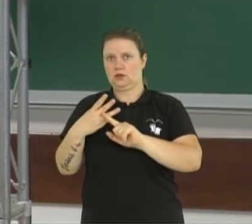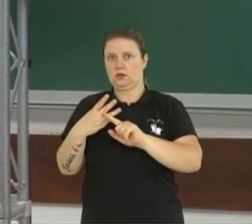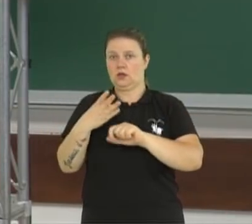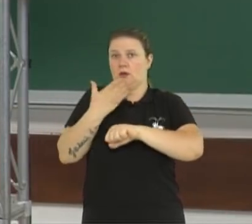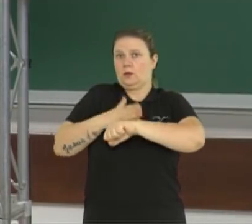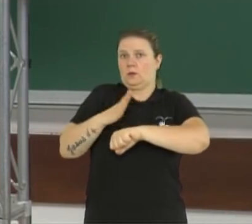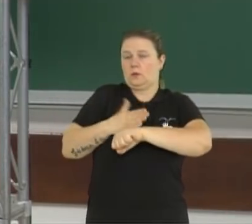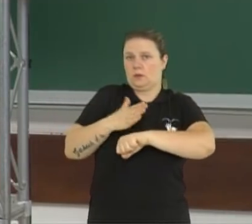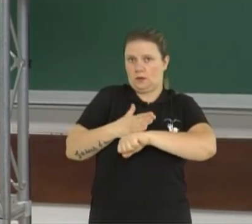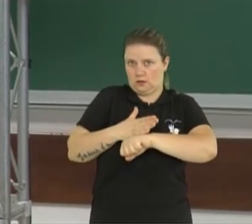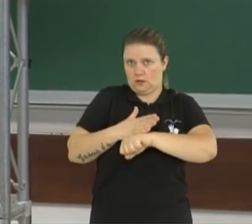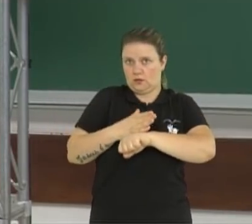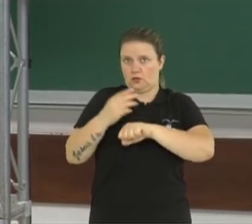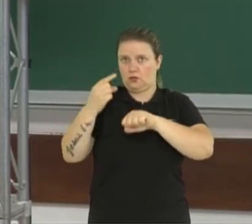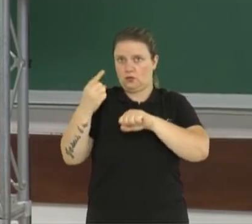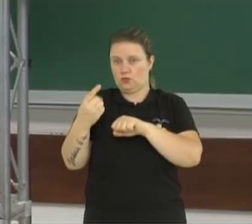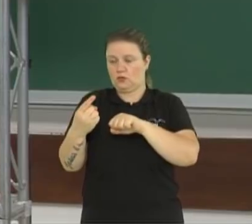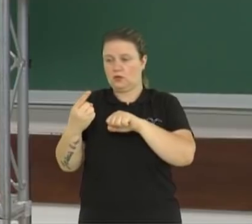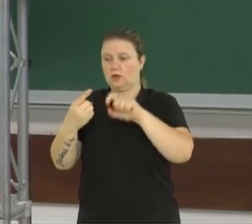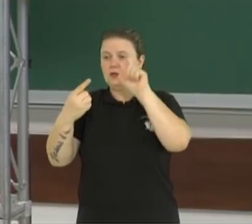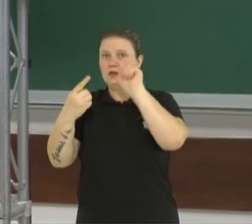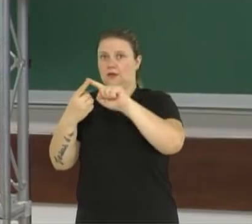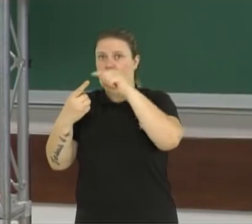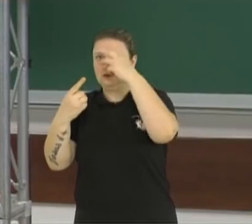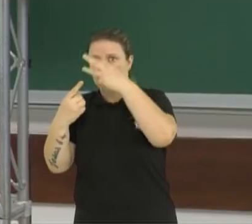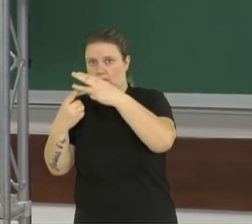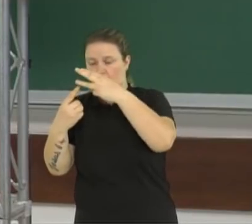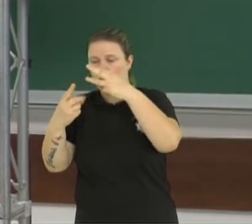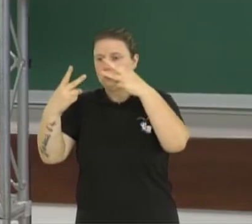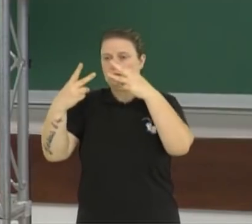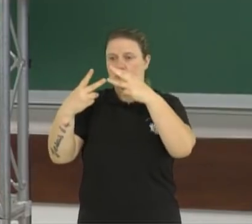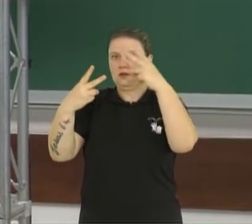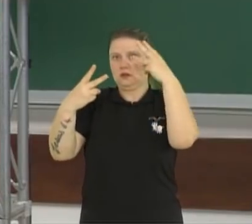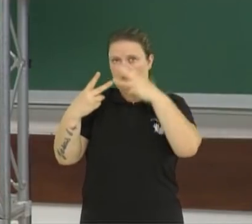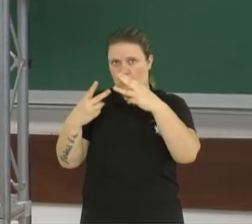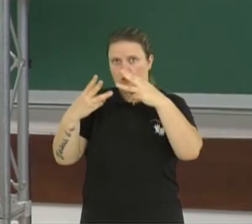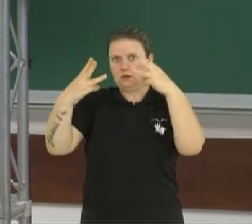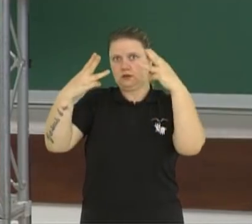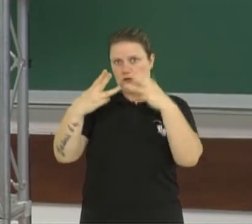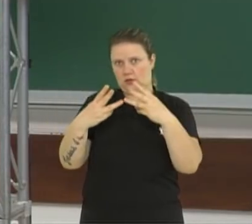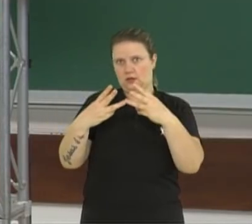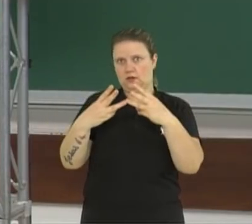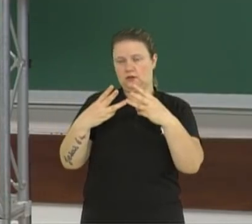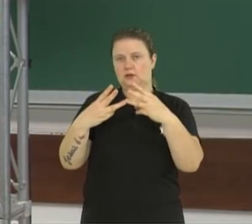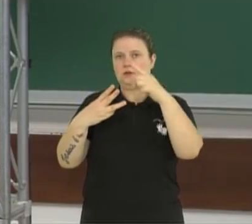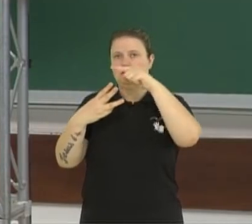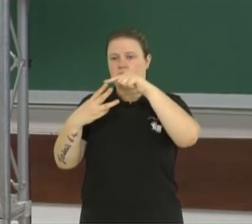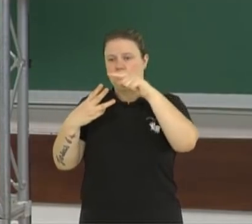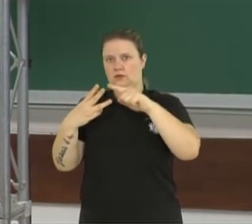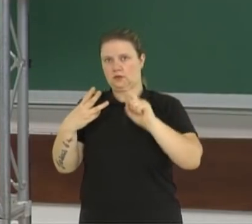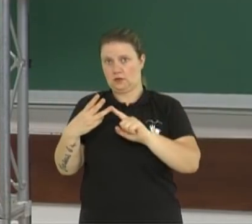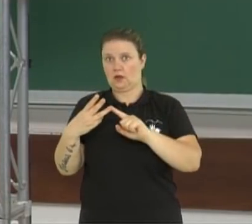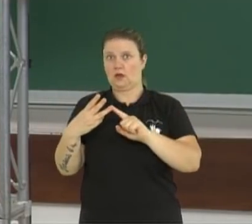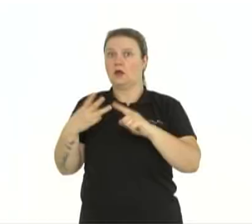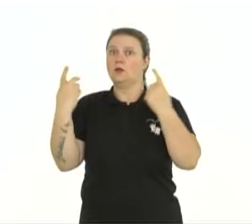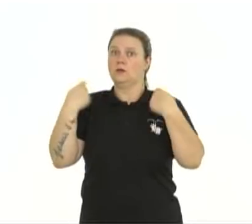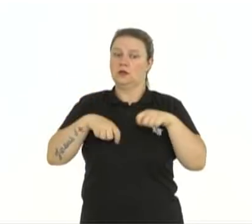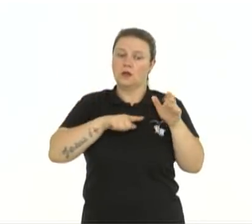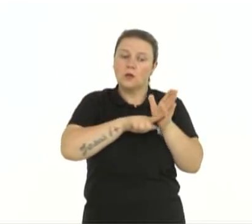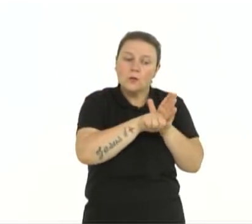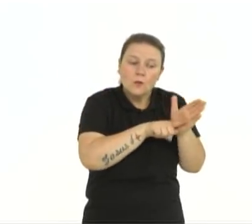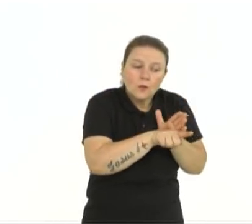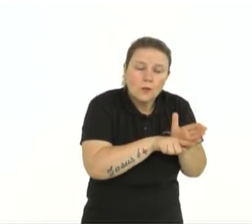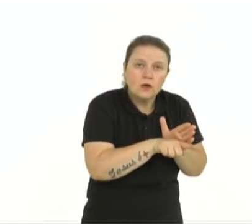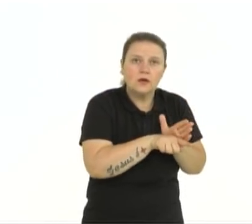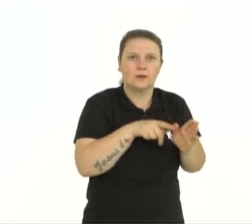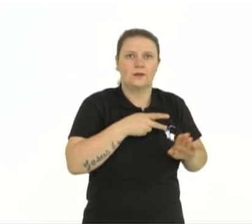nesses ambientes. 3 na terra, 3 na água e 3 no ar. A gente viu um monte hoje, então já ficaram várias dicas para vocês. E agora eu